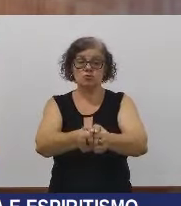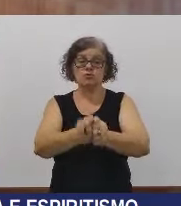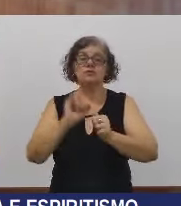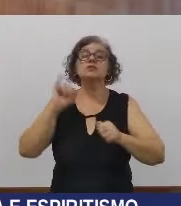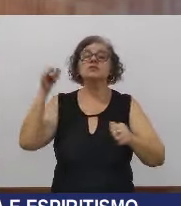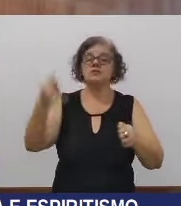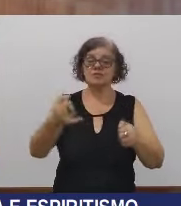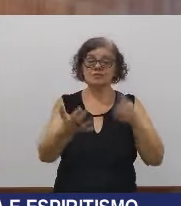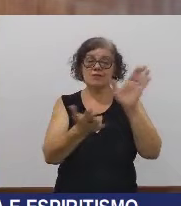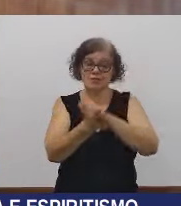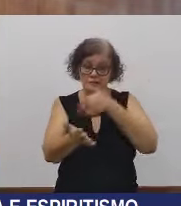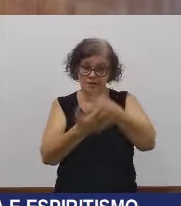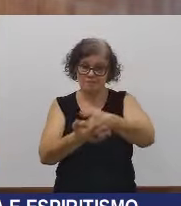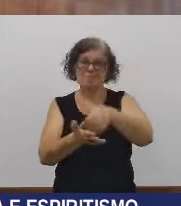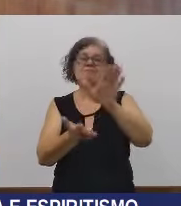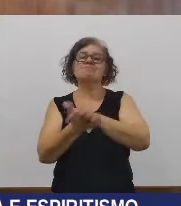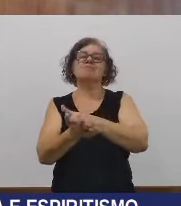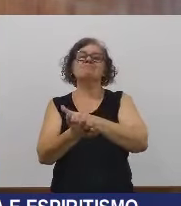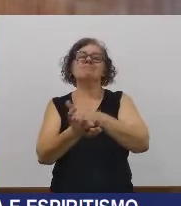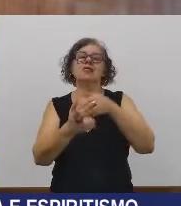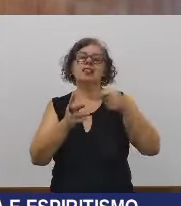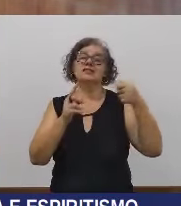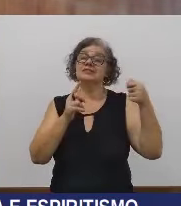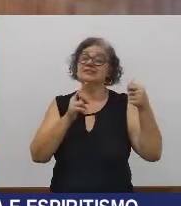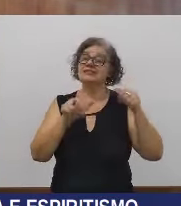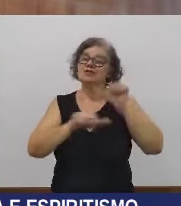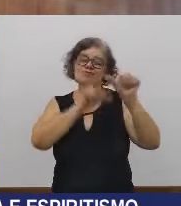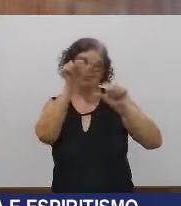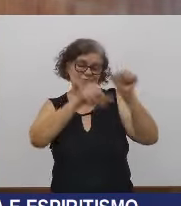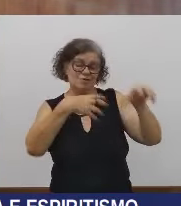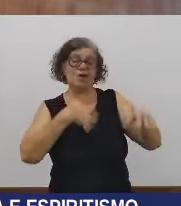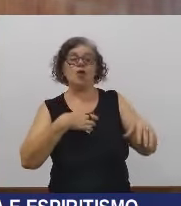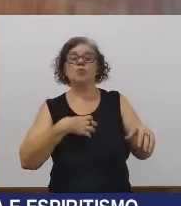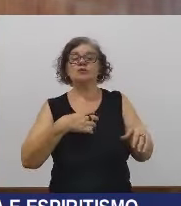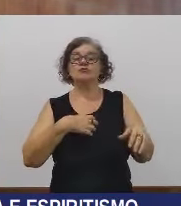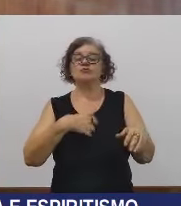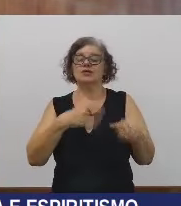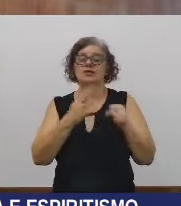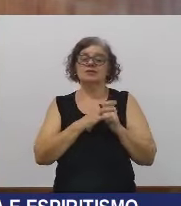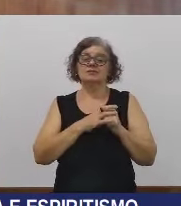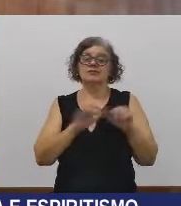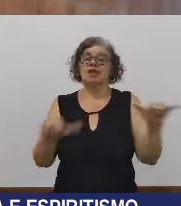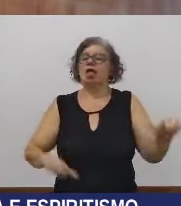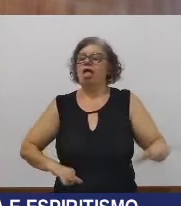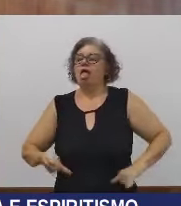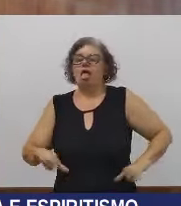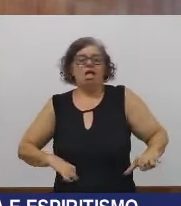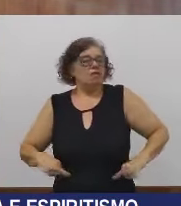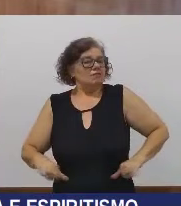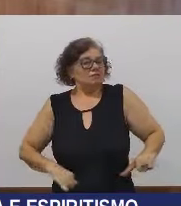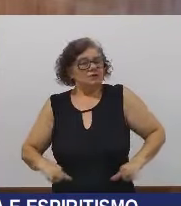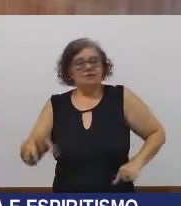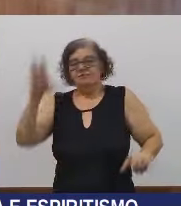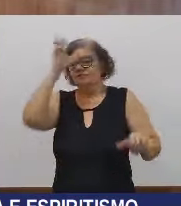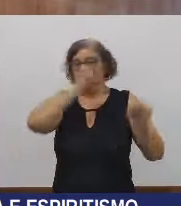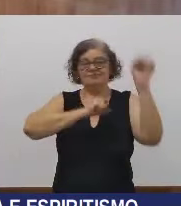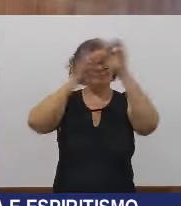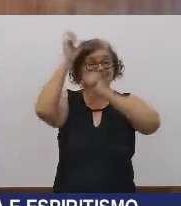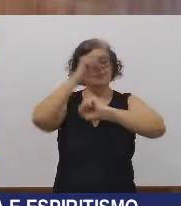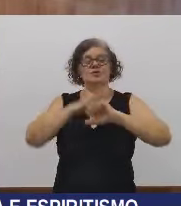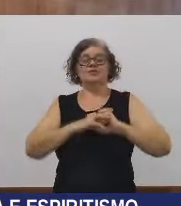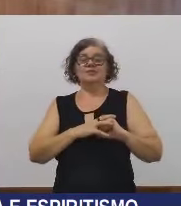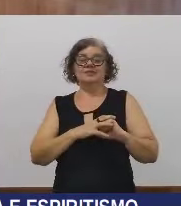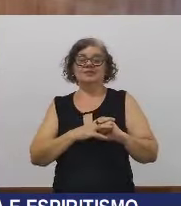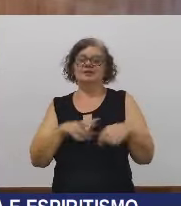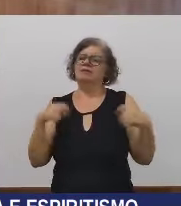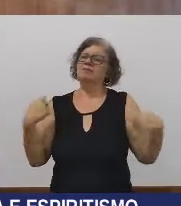Se nós não formos multados, nós não mudamos o comportamento. Se nós não sofrermos, nós não